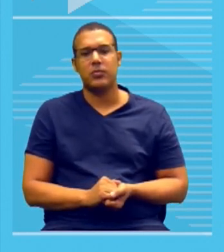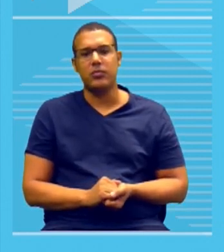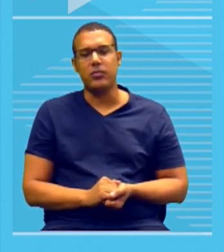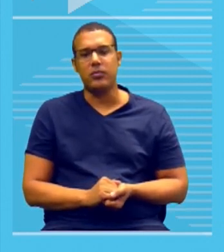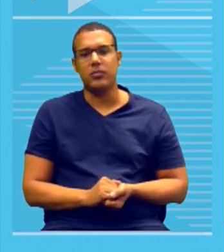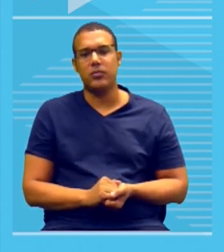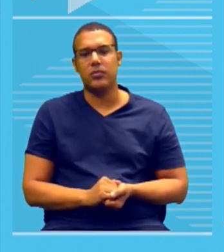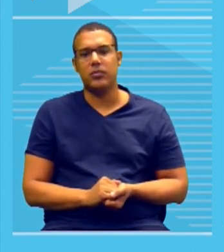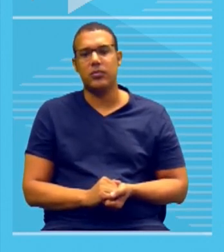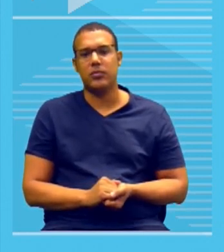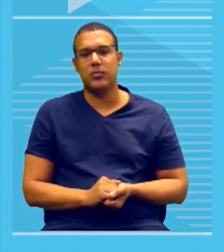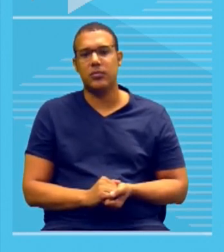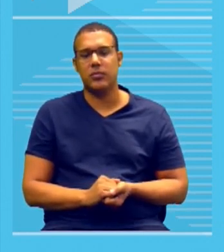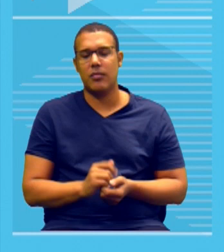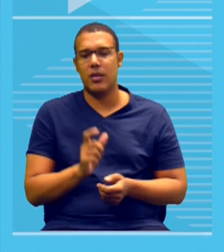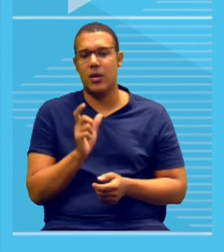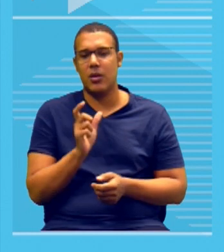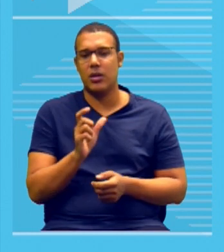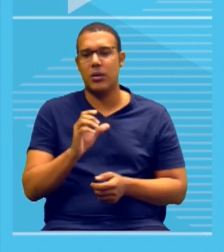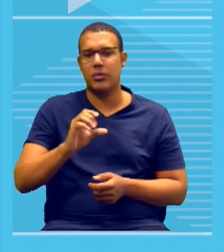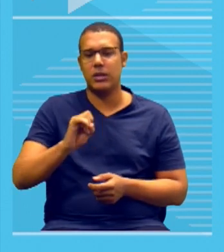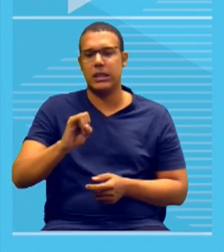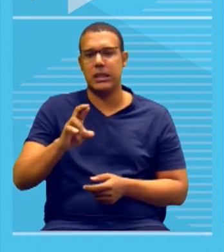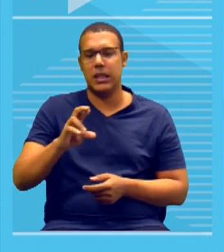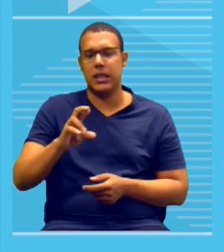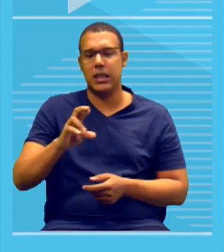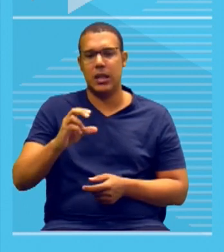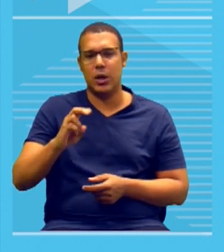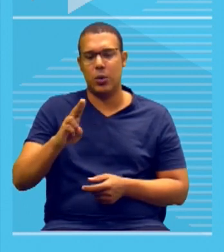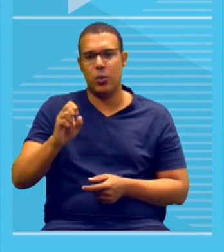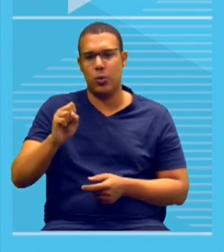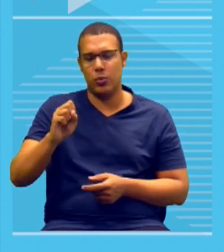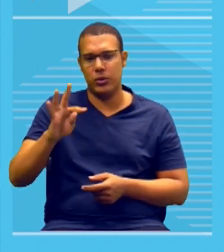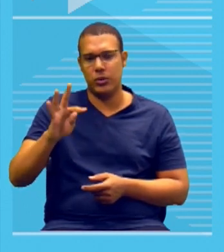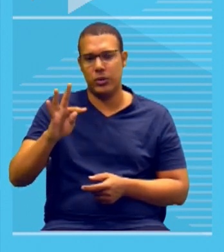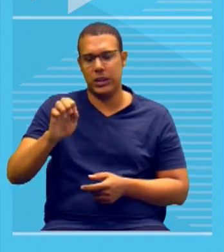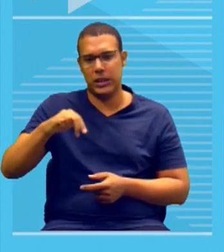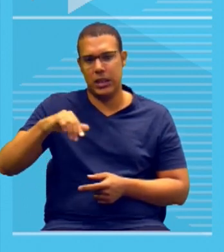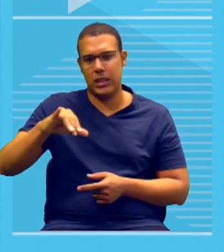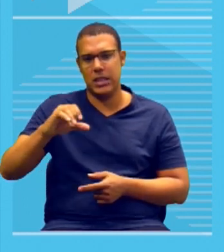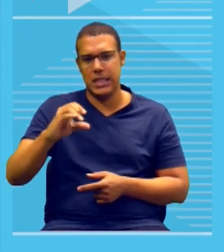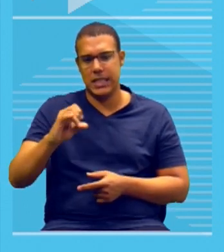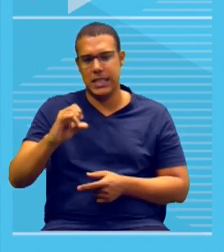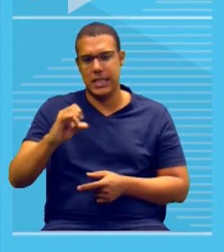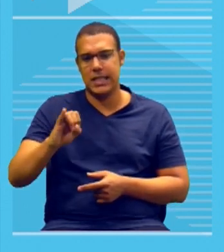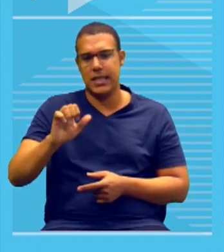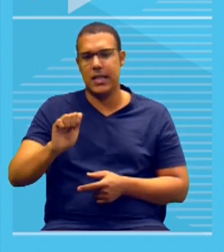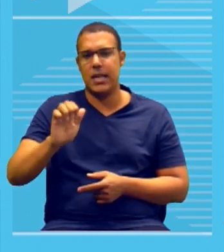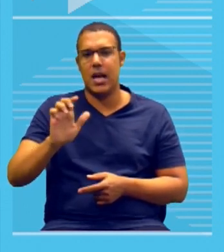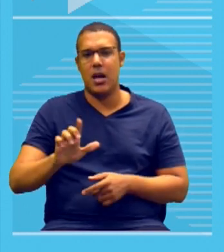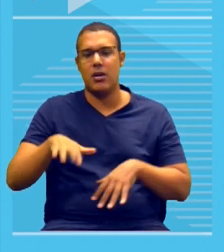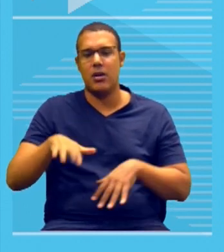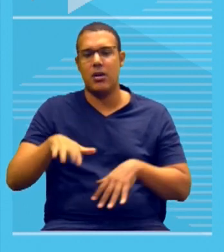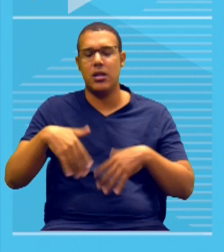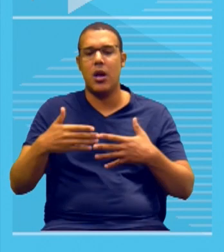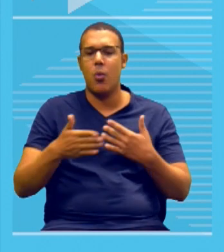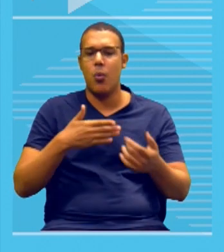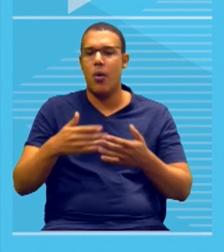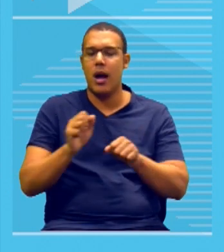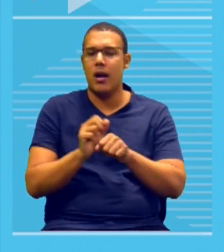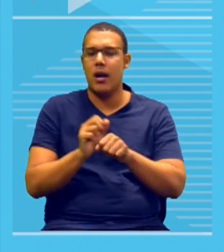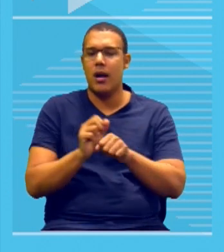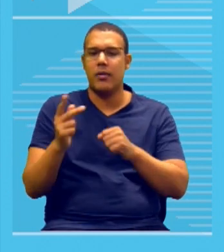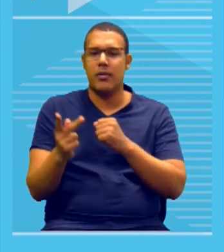é um termo circunstancial tá então qualquer advérbio que você tiver